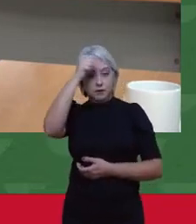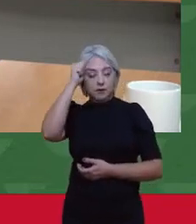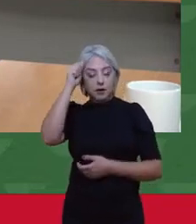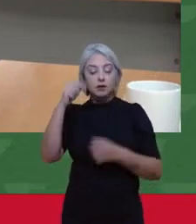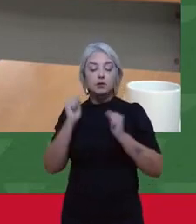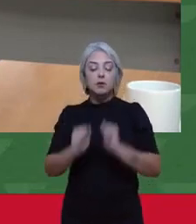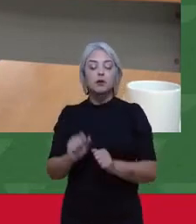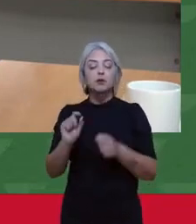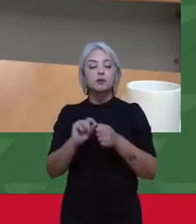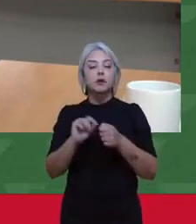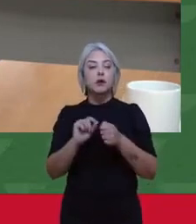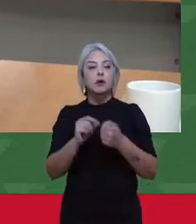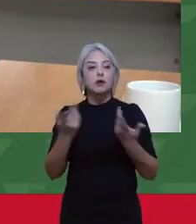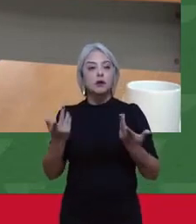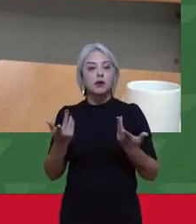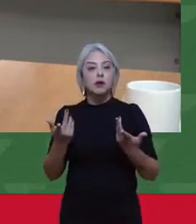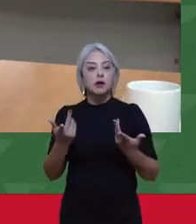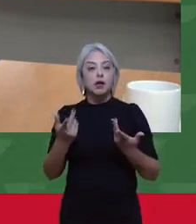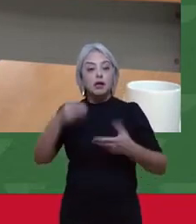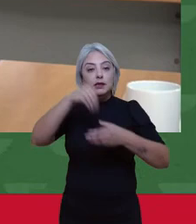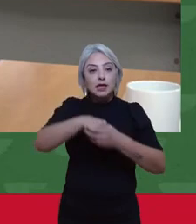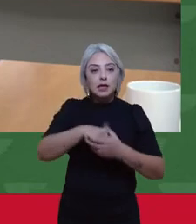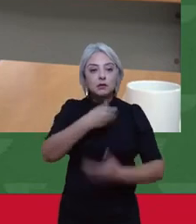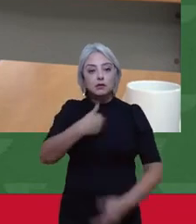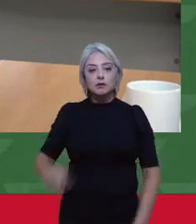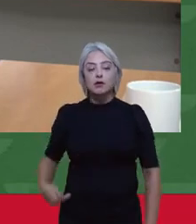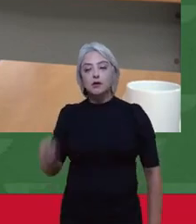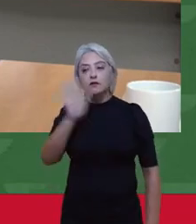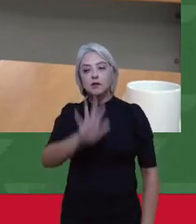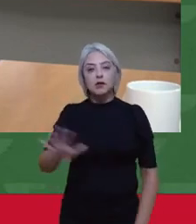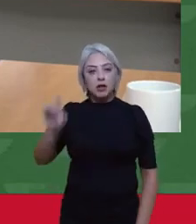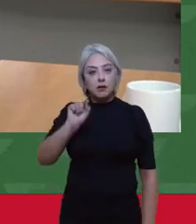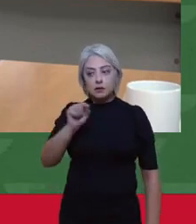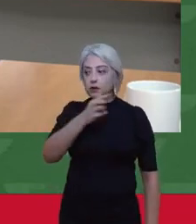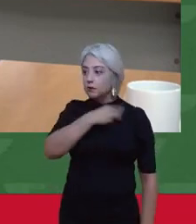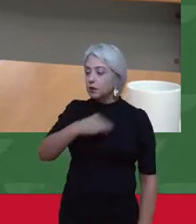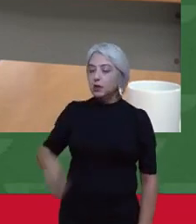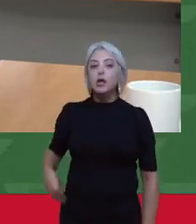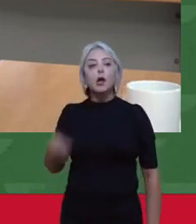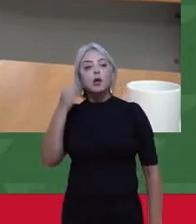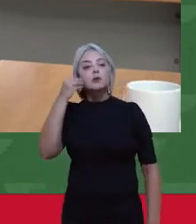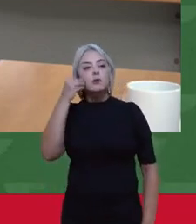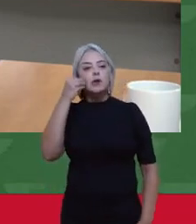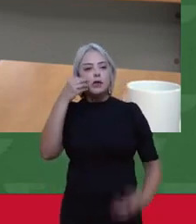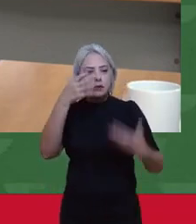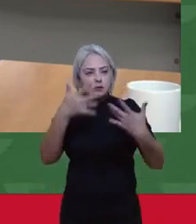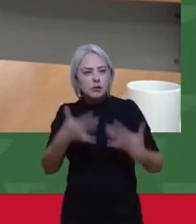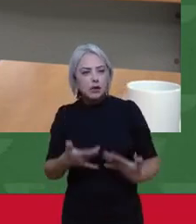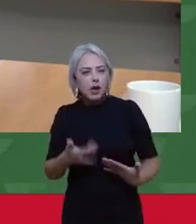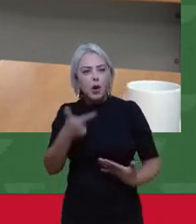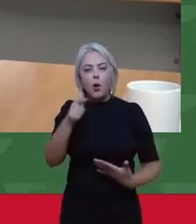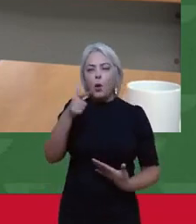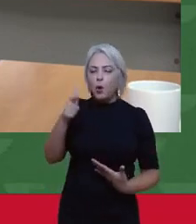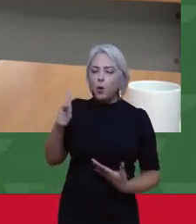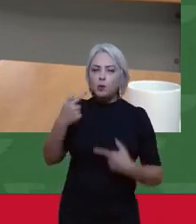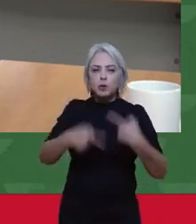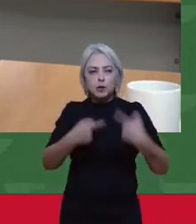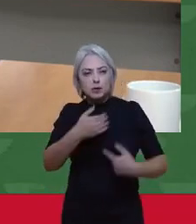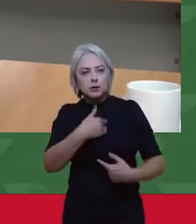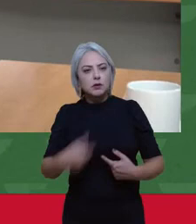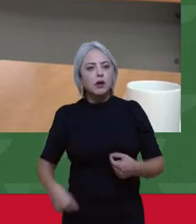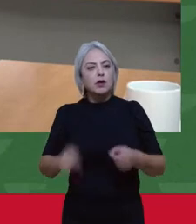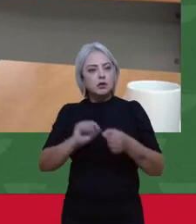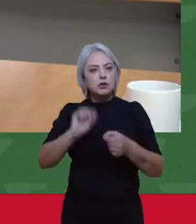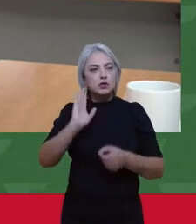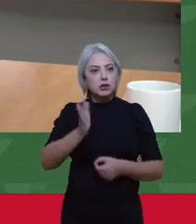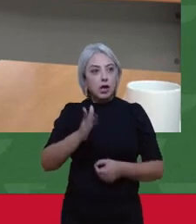que se pode fazer por uma instância federal, do governo federal? Você foi ministro, você pode desenvolver melhor isso, ou que outra política pública ainda pode ser feita,